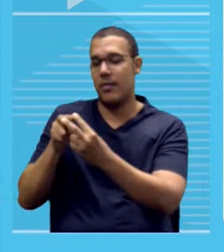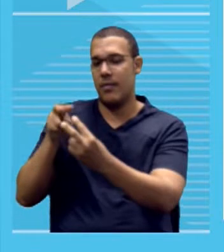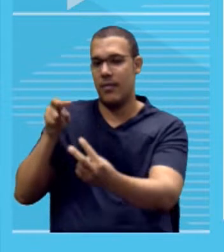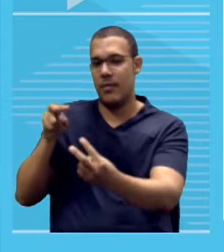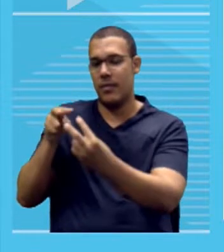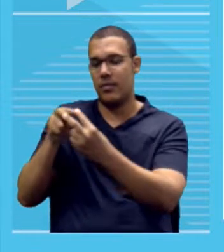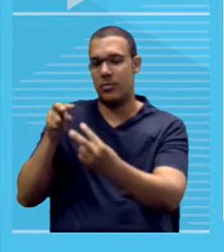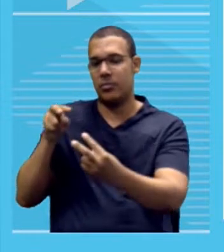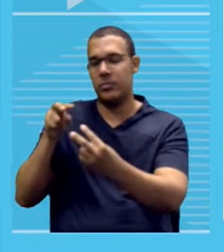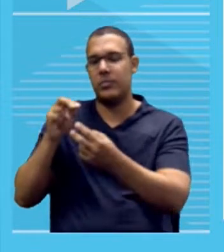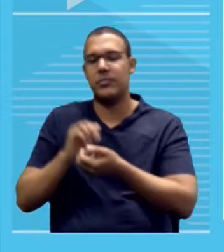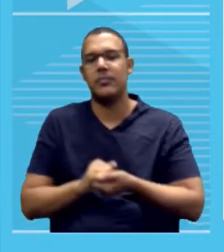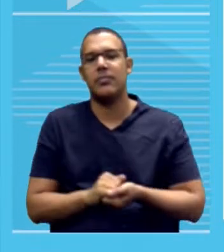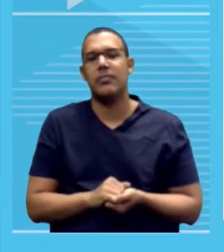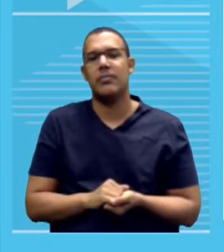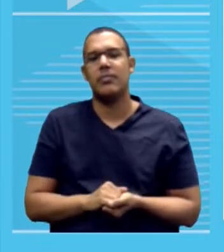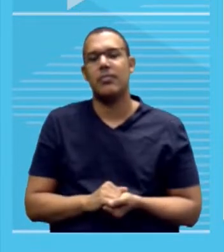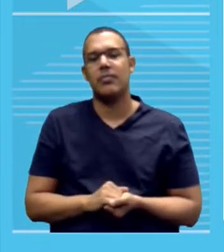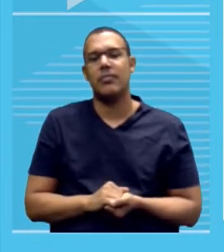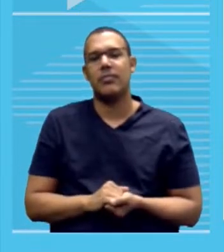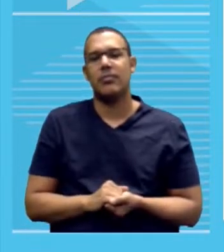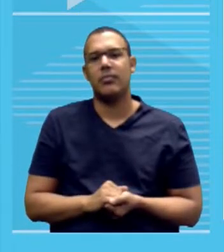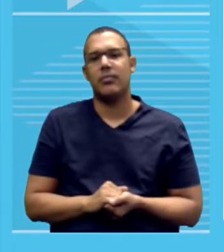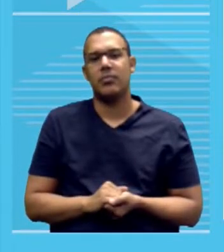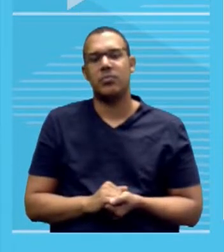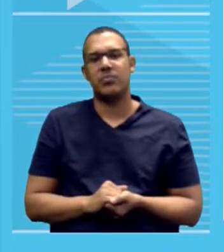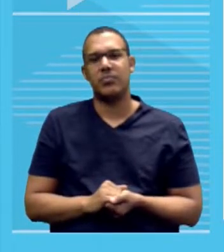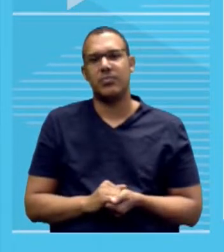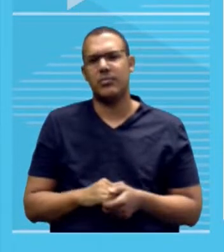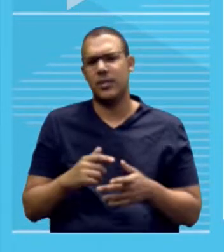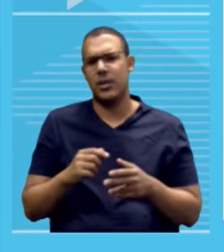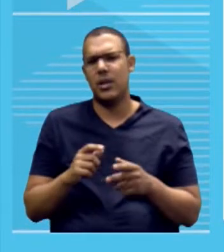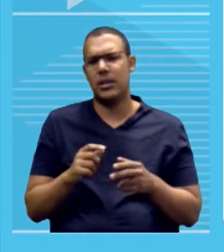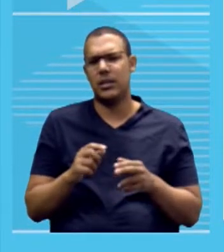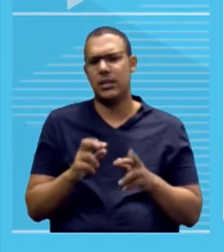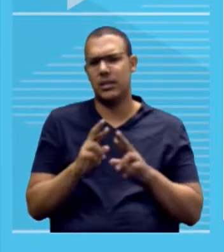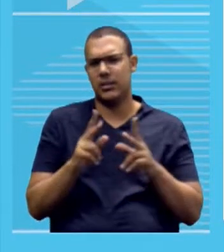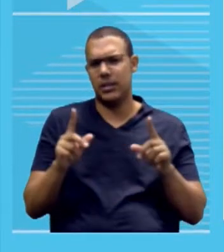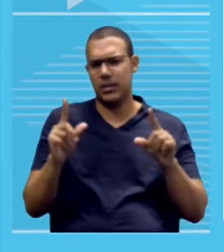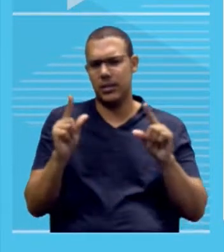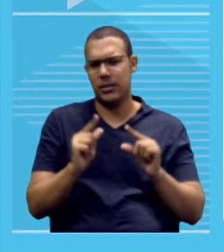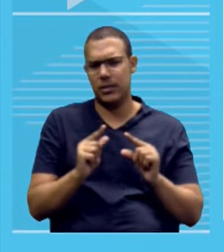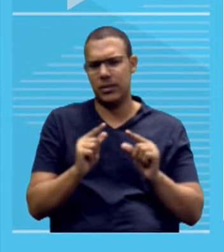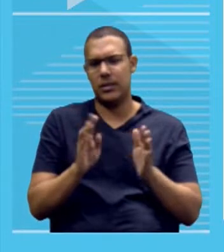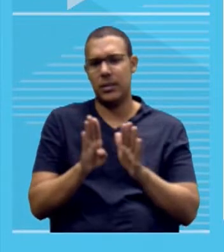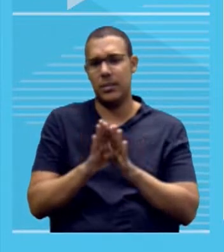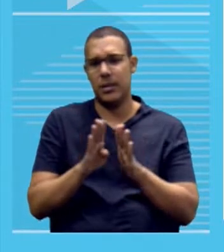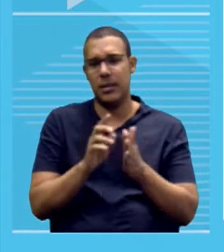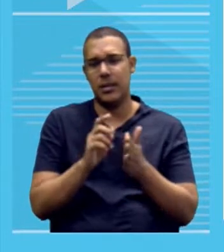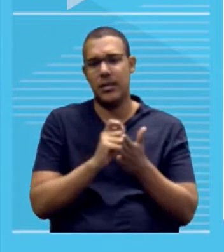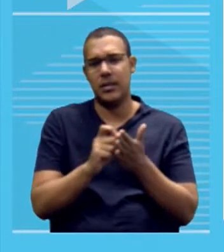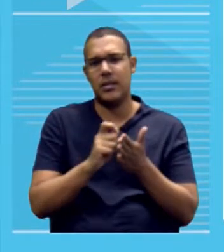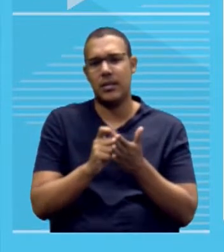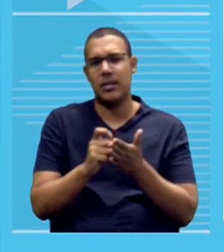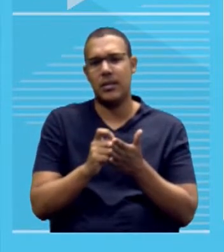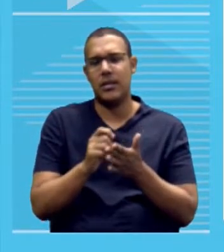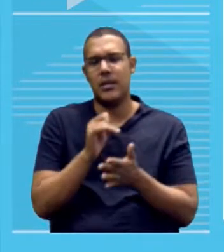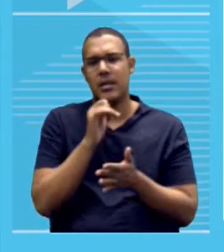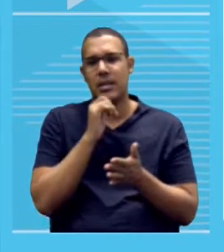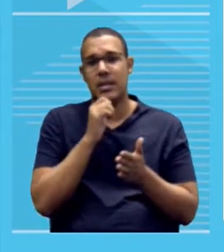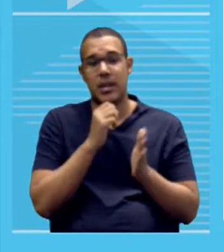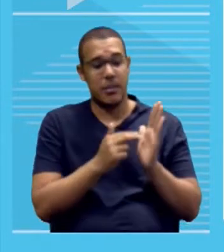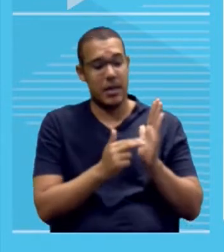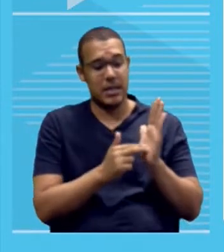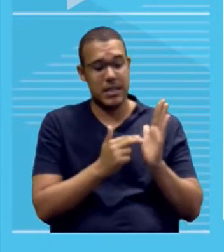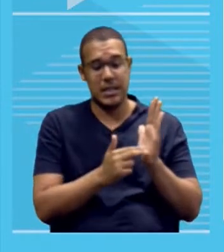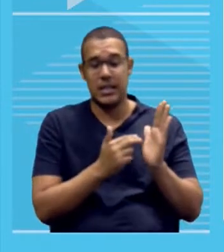para o ambiente eletrônico Mas além disso é pouca diferença até na maneira de escrever gente já colocar o seu nome no final